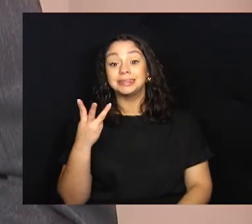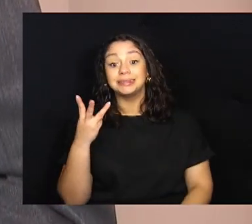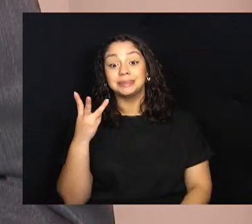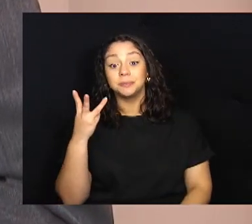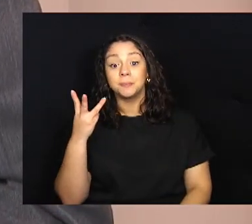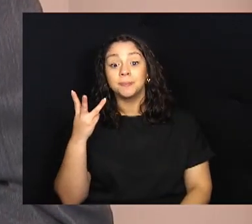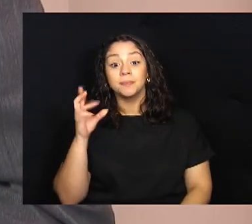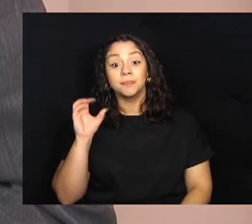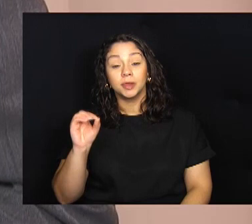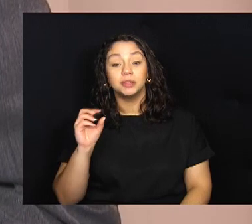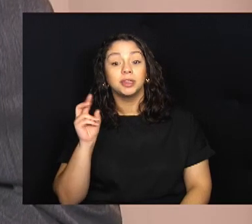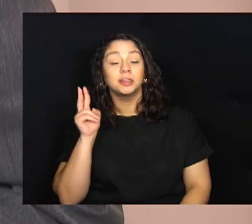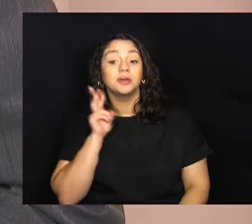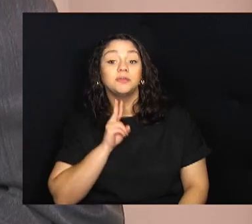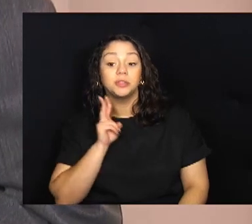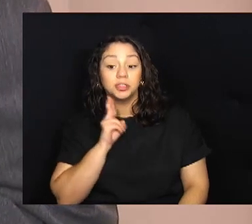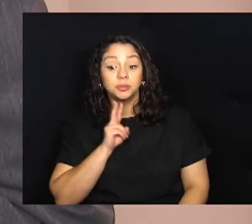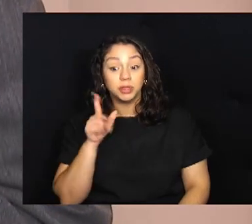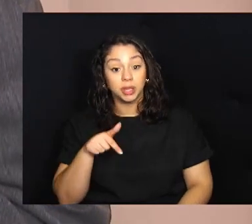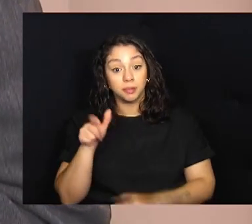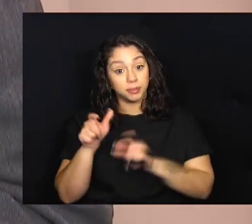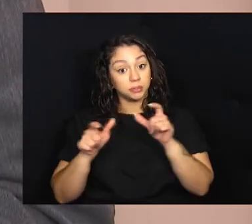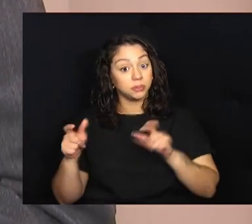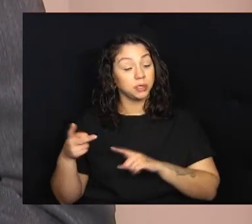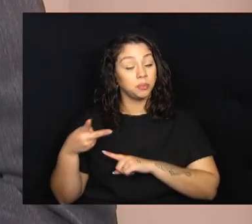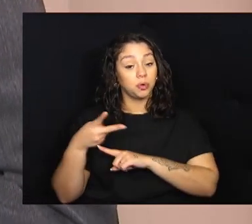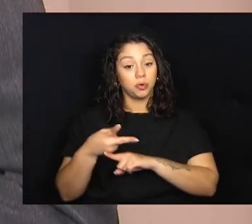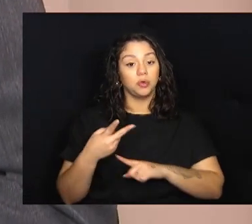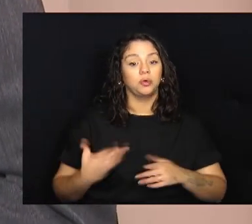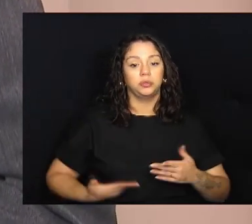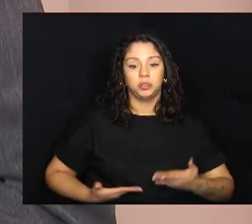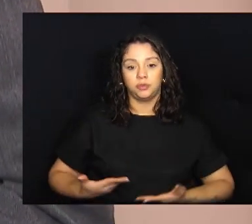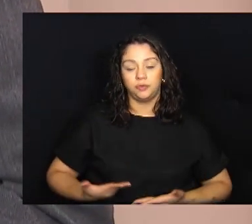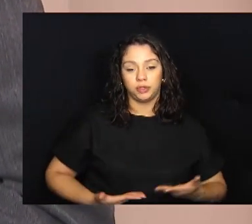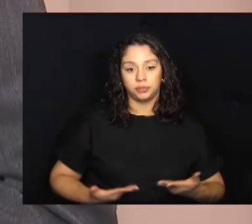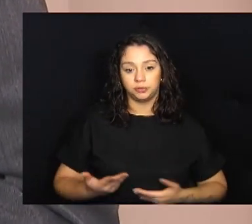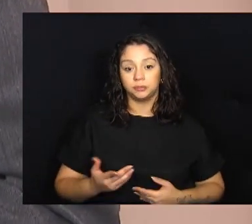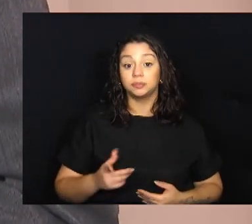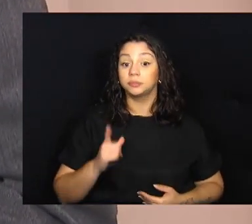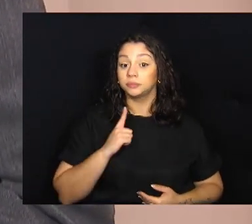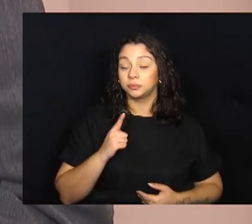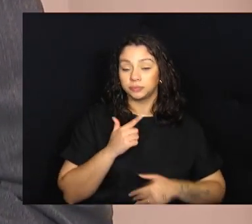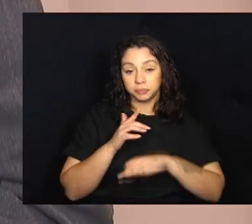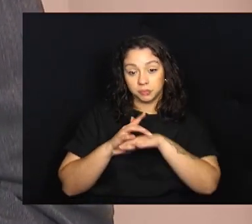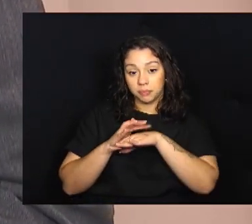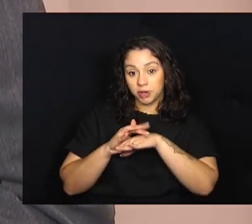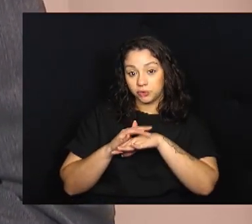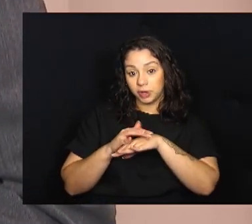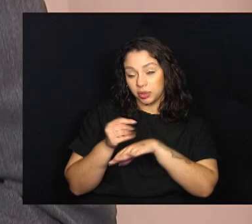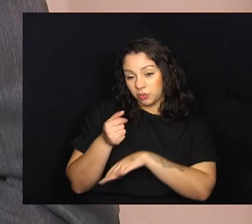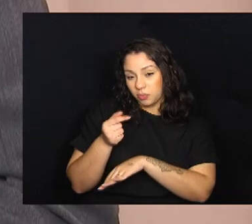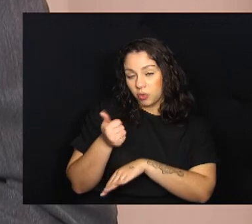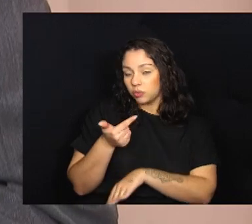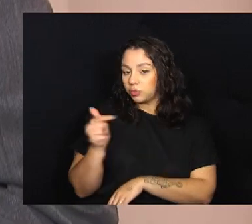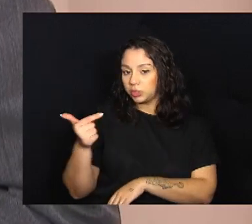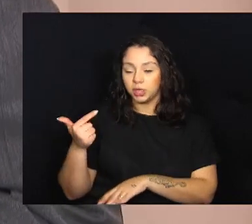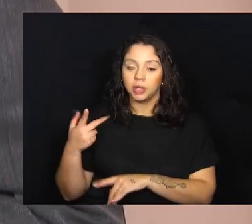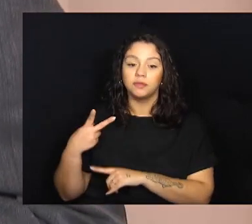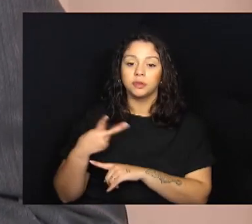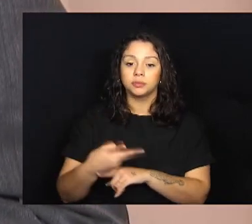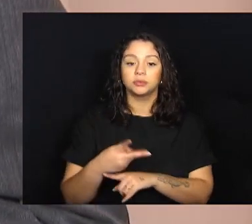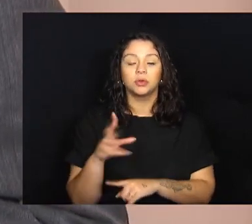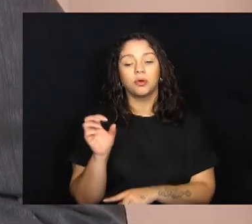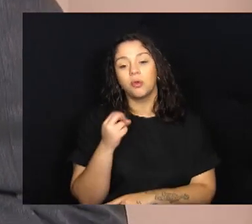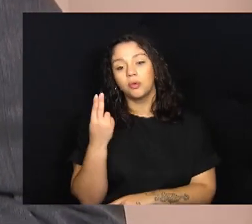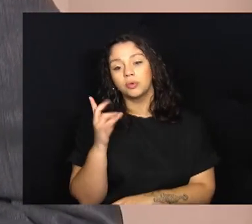nós sabemos que essas foram as que procuraram o serviço de saúde. Porque quem teve lesões menores nem foi até o setor de saúde, ou foi